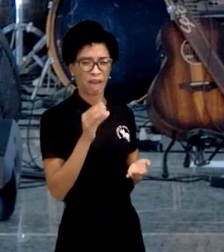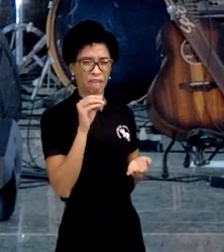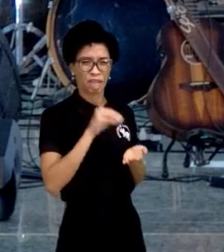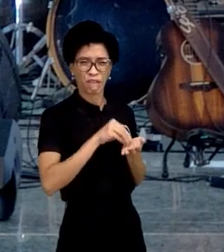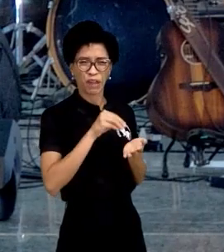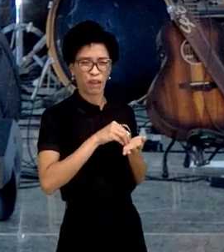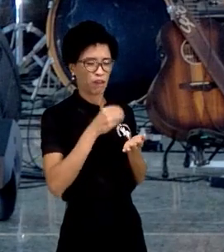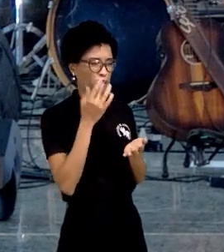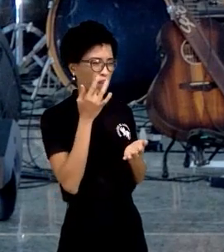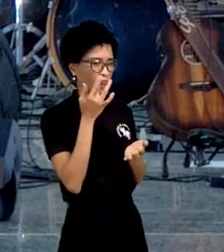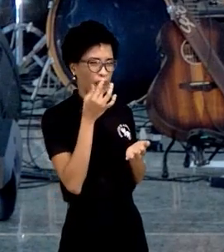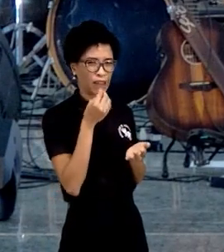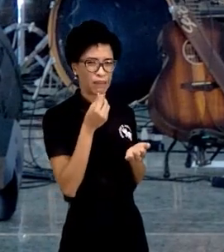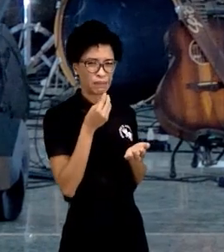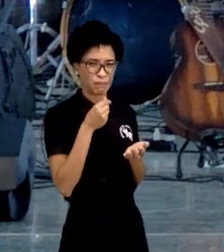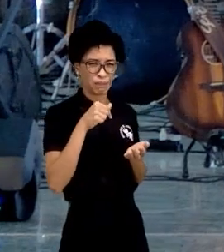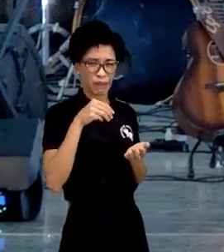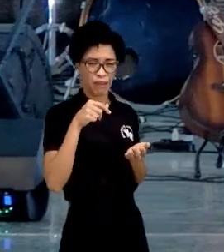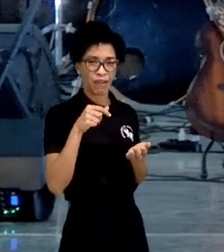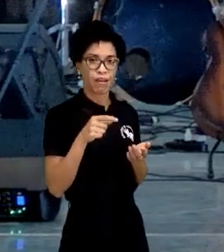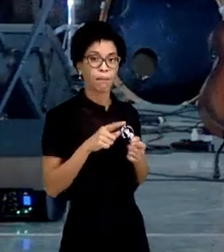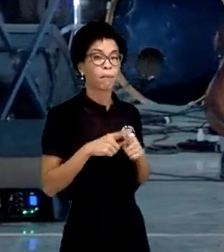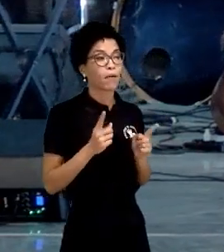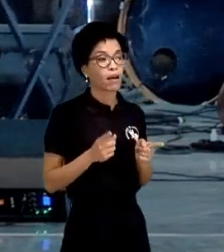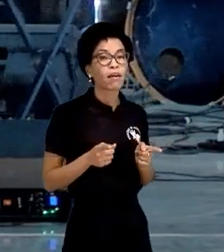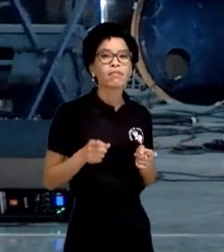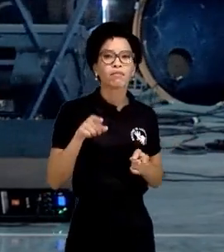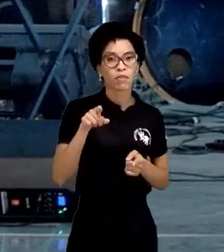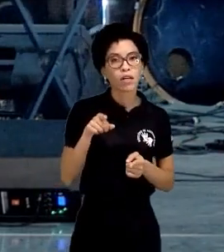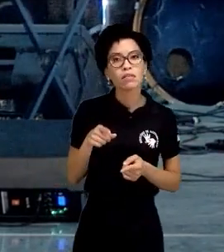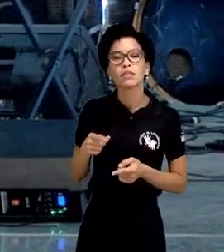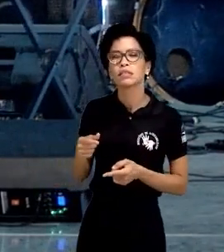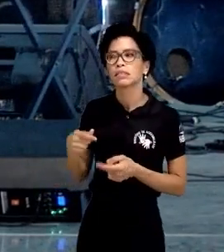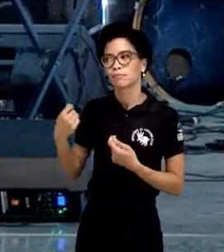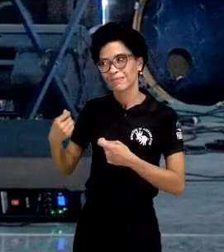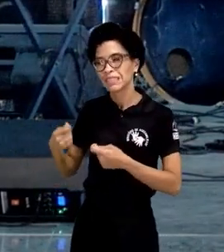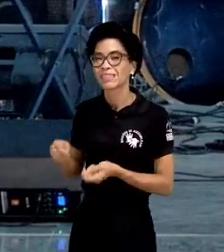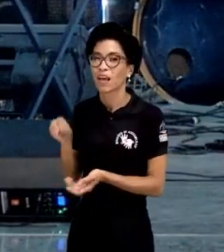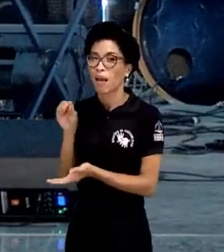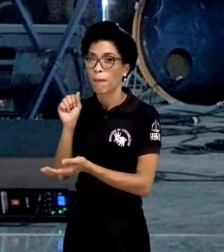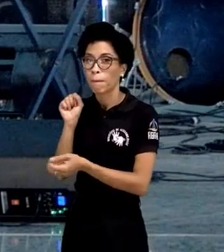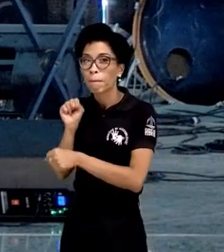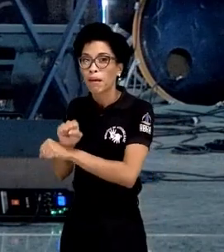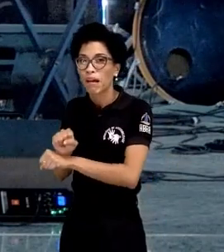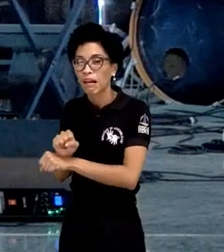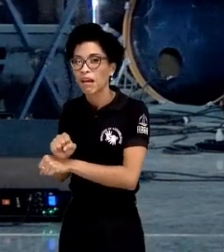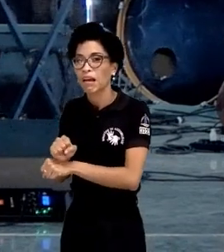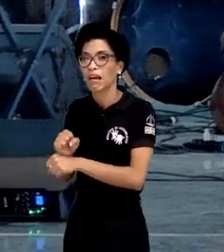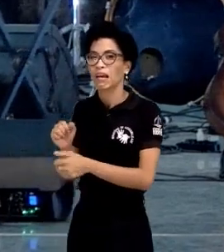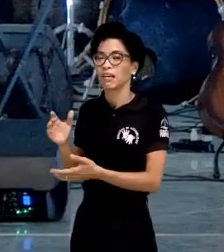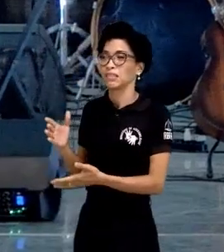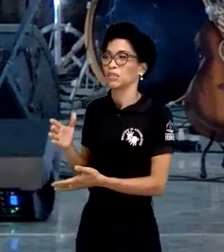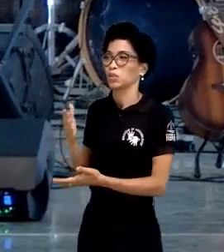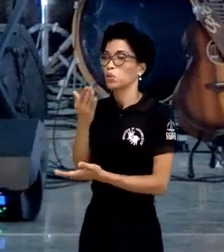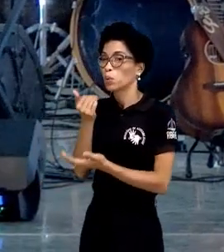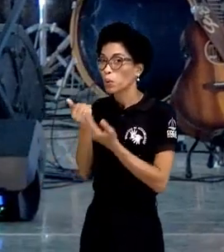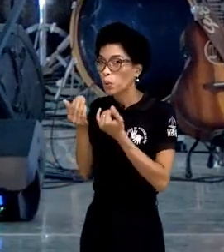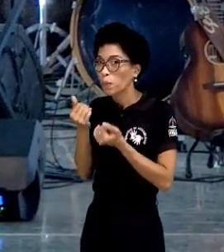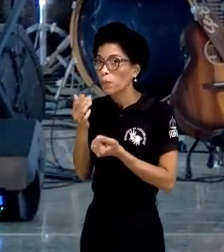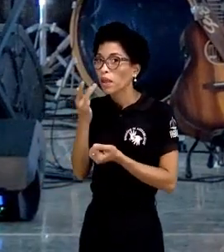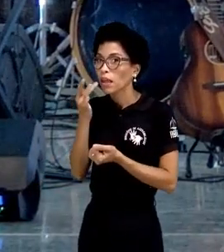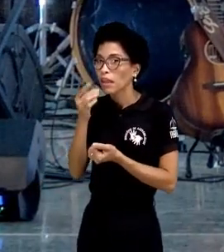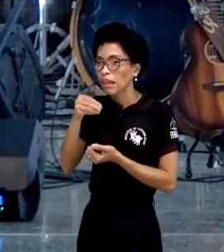você percebe claramente quando o sal está presente no ingrediente, como ingrediente. Quando o sal está presente na